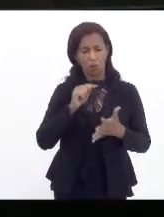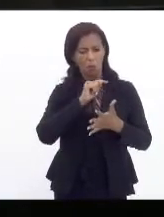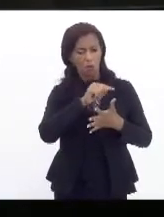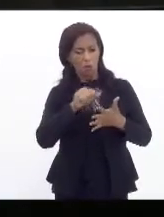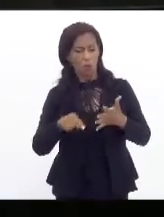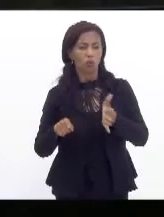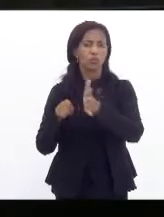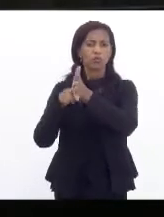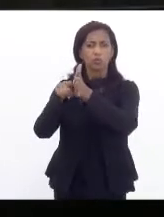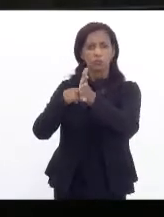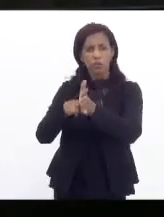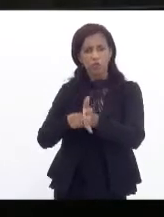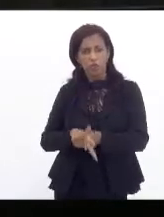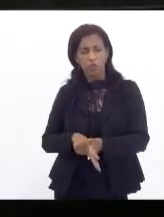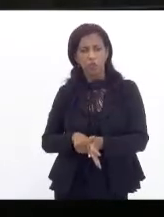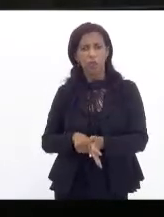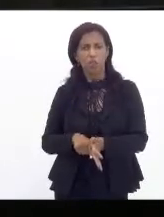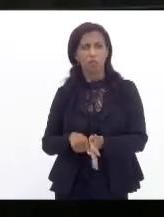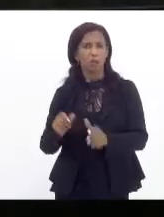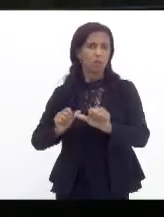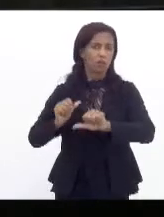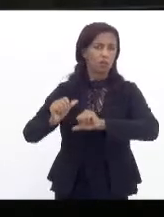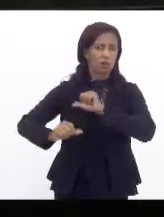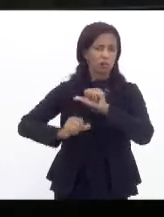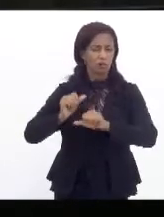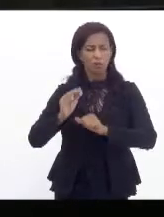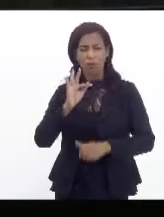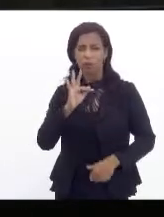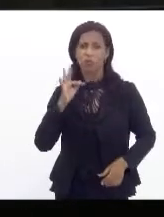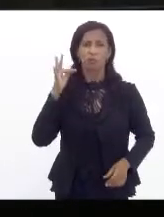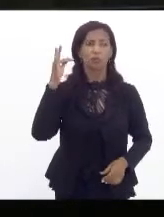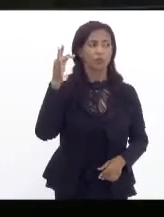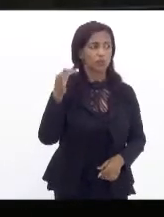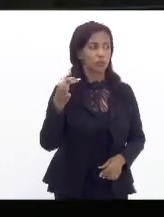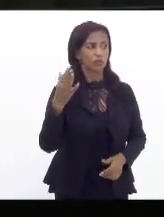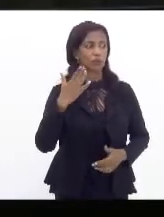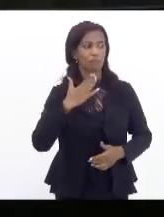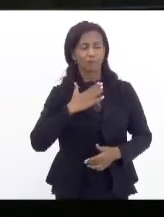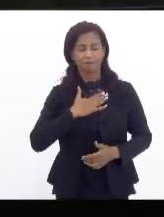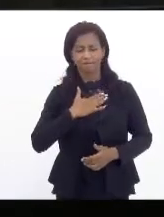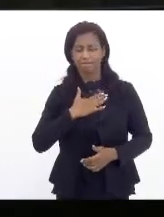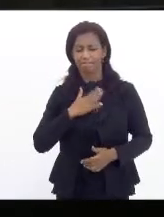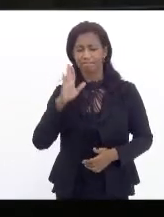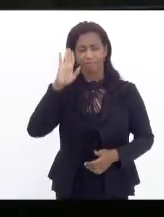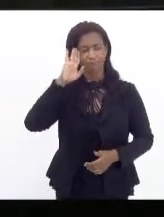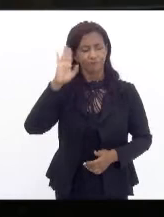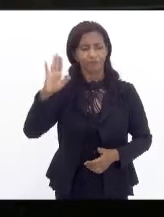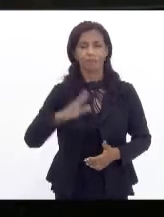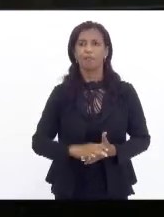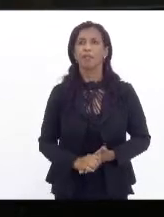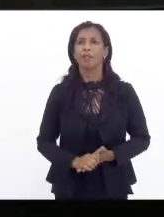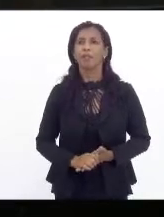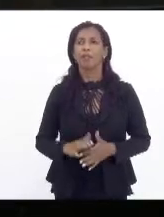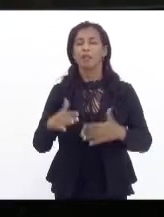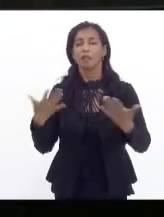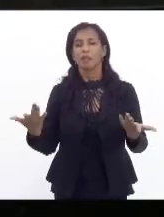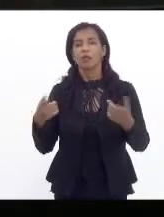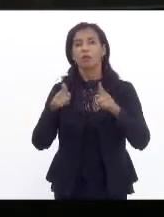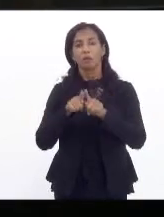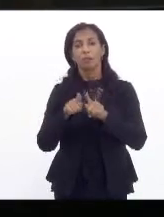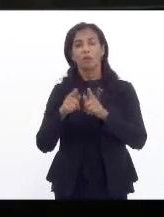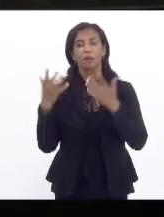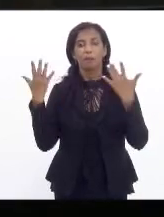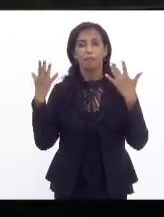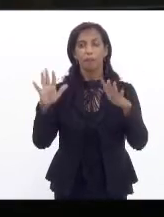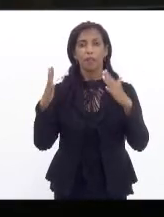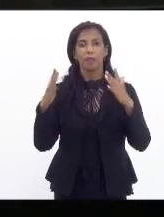de pesquisa, né, que vai modificar lá no futuro, para mim isso é fundamental. Então, eu queria também parabenizar